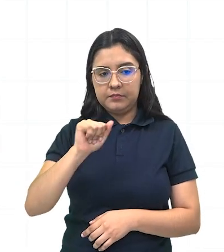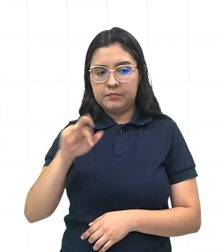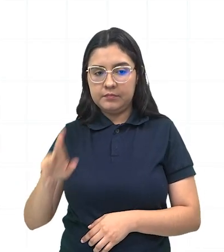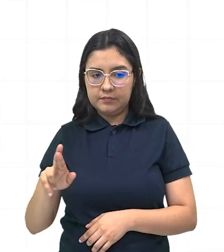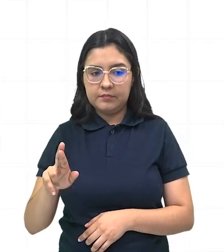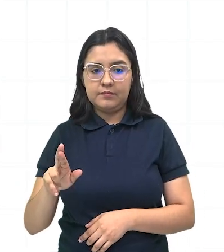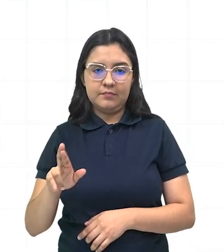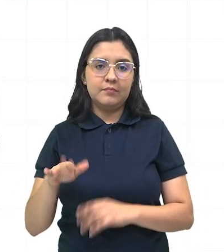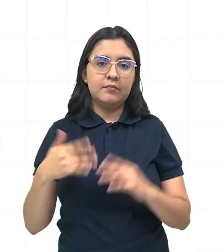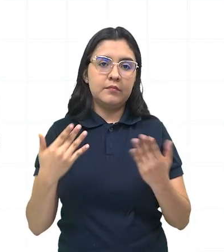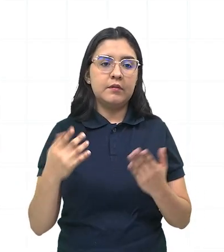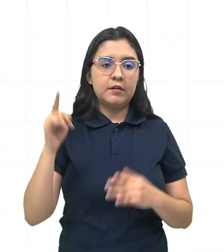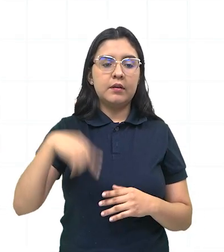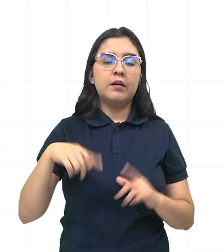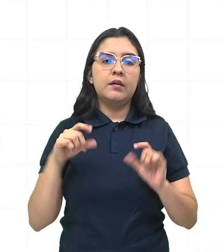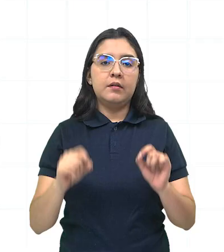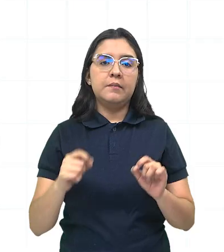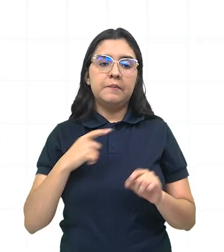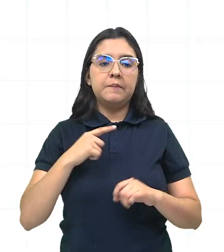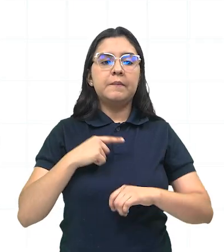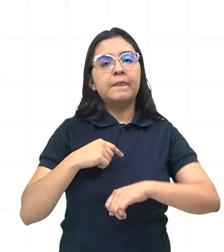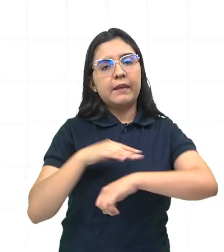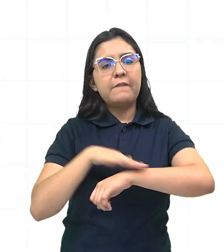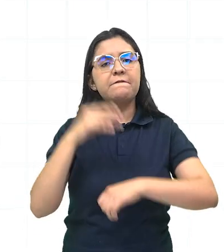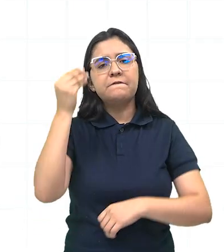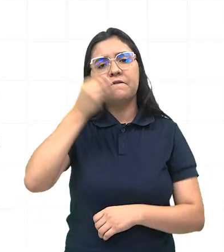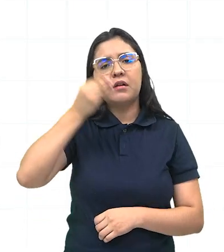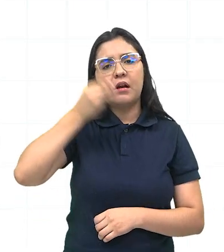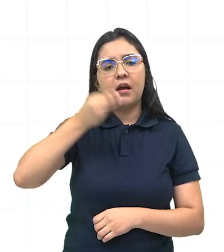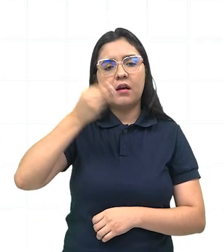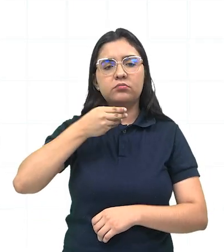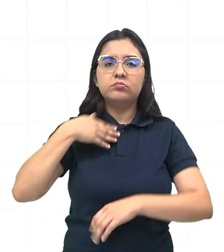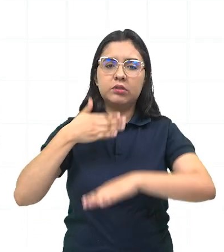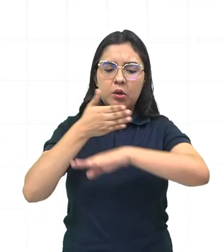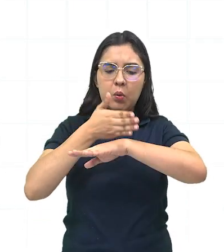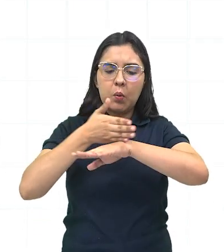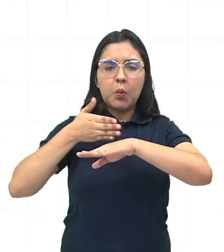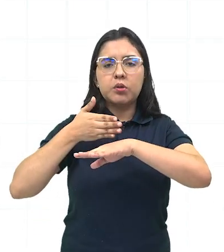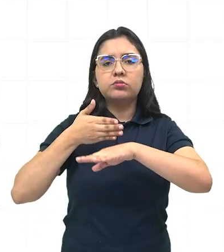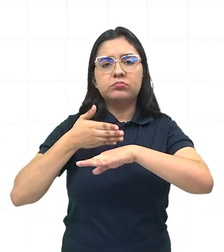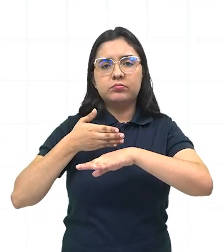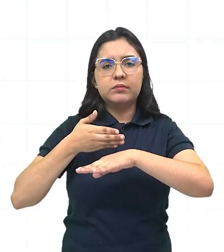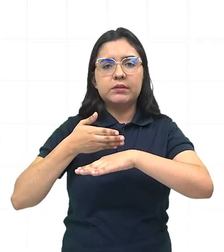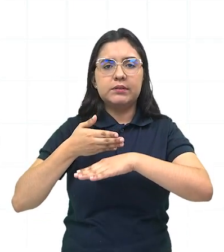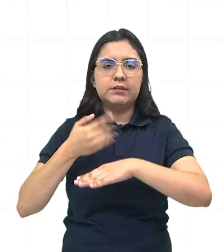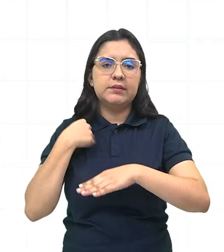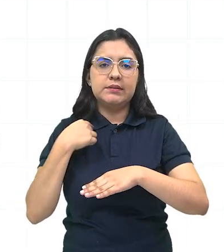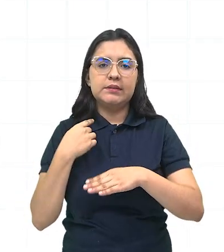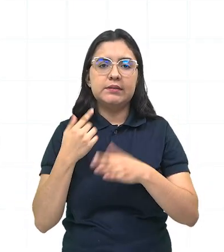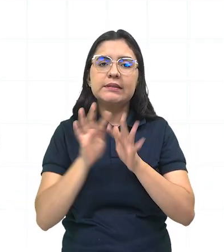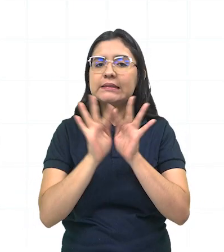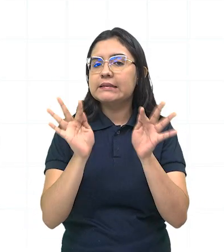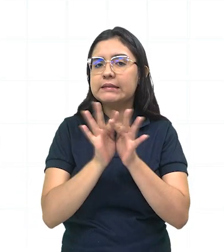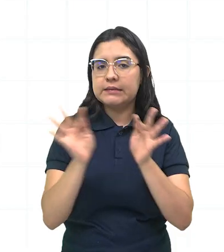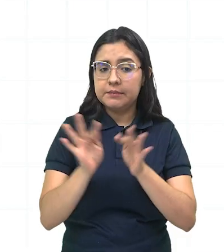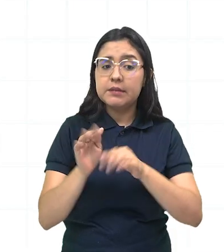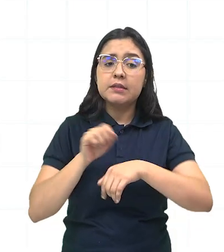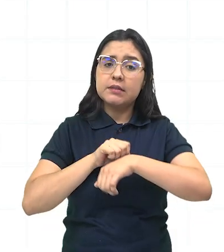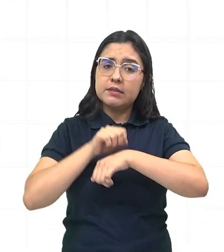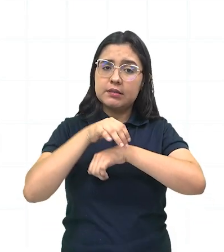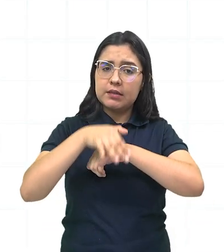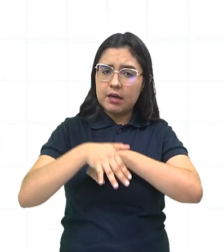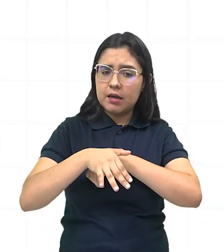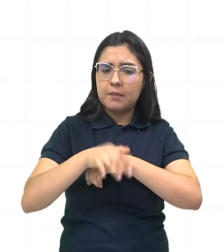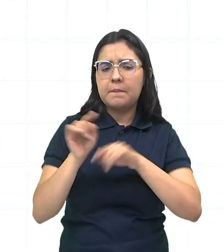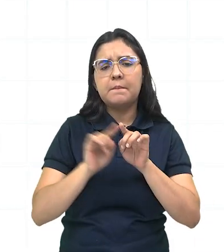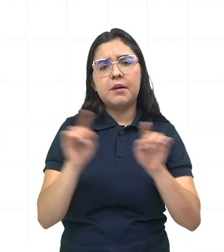capilar, que é aquela hemorragia bem levezinha, né? Quando a gente tem um cortezinho, um ferimento, sangra bastante, mas